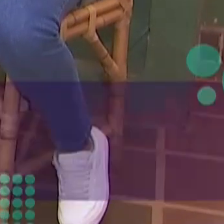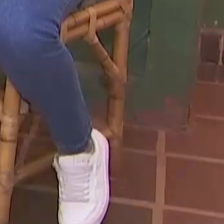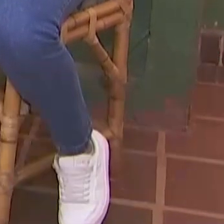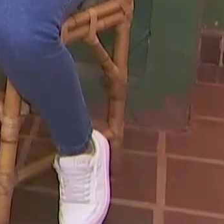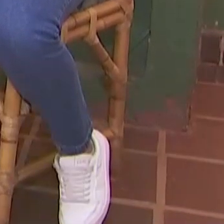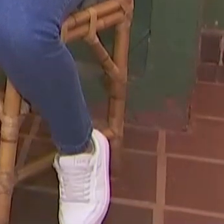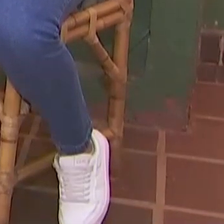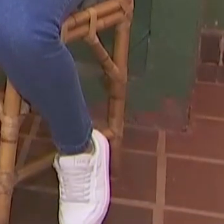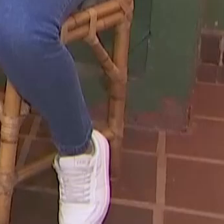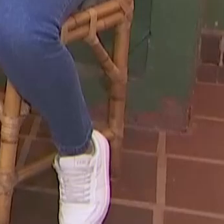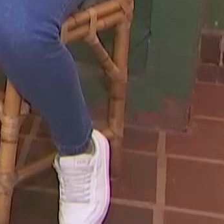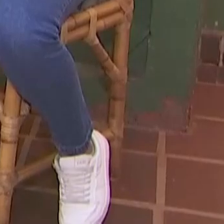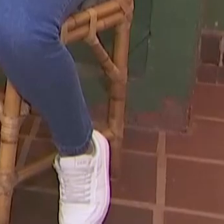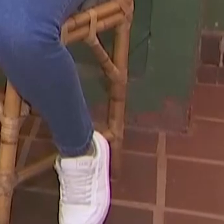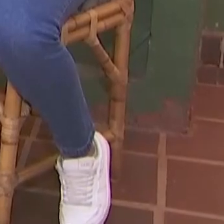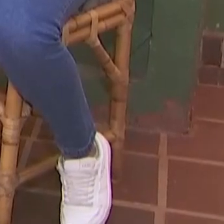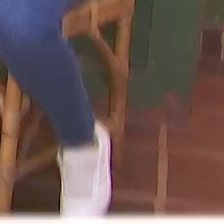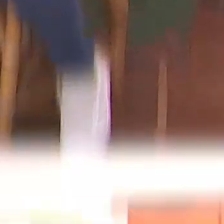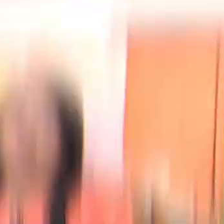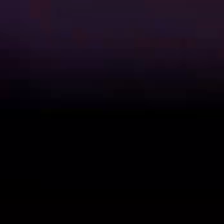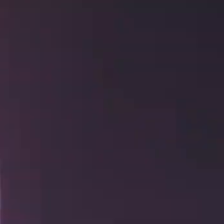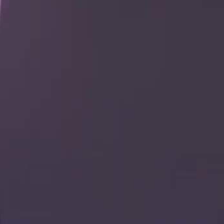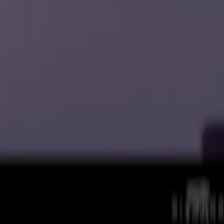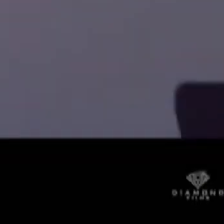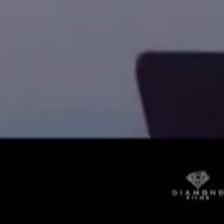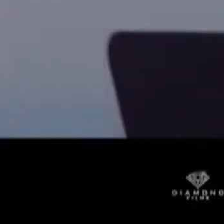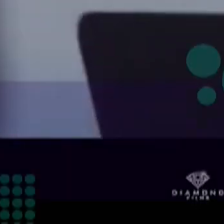mais ninguém vai mandar.